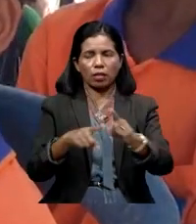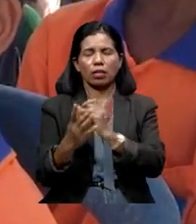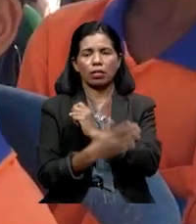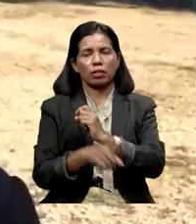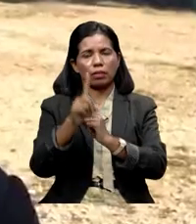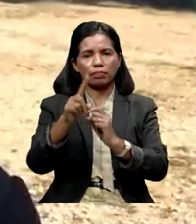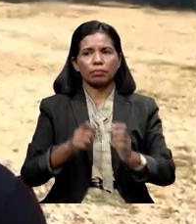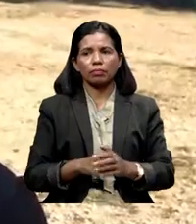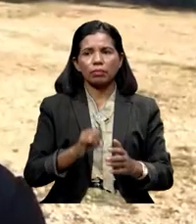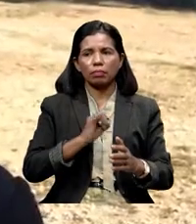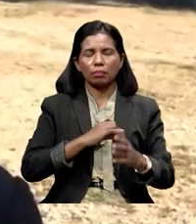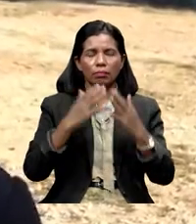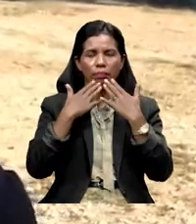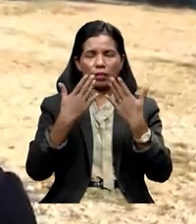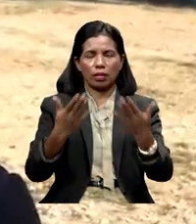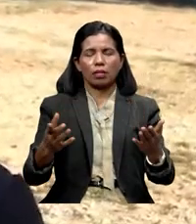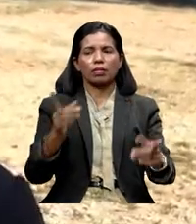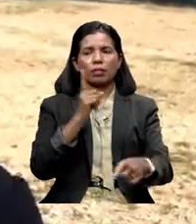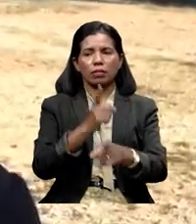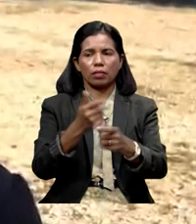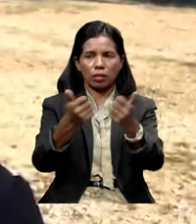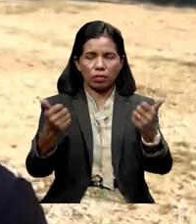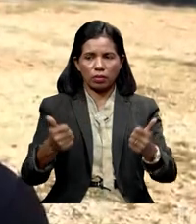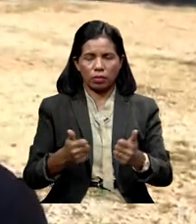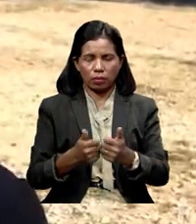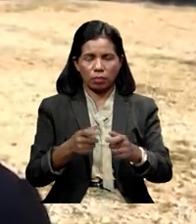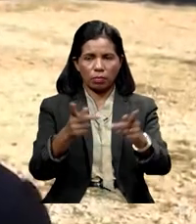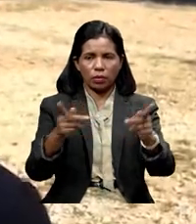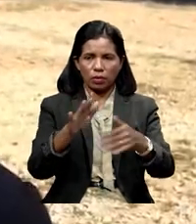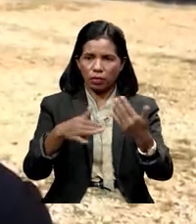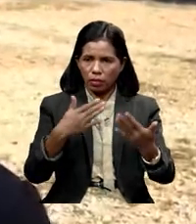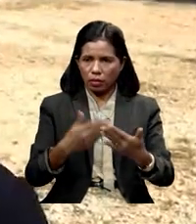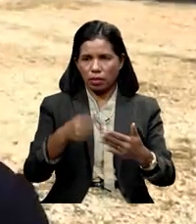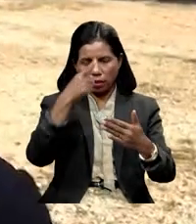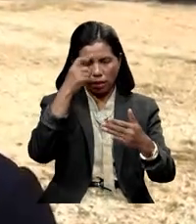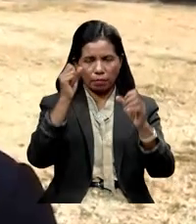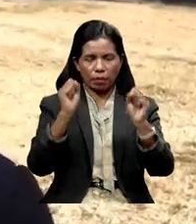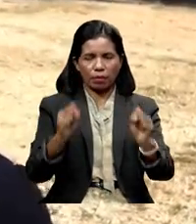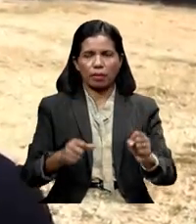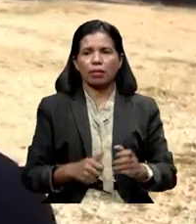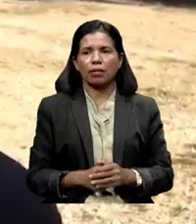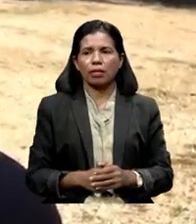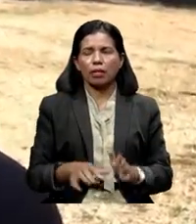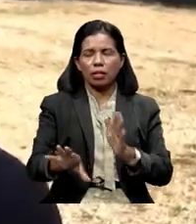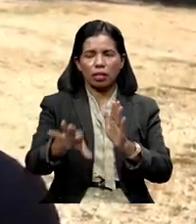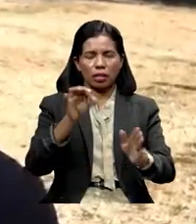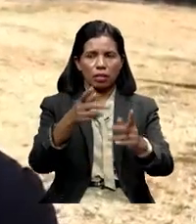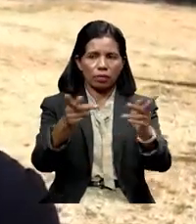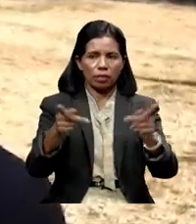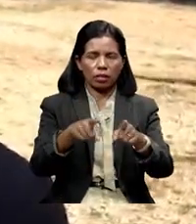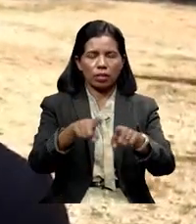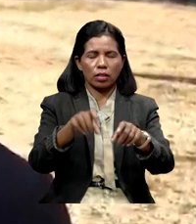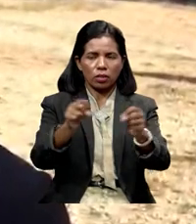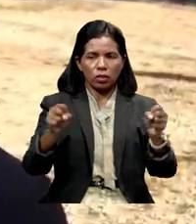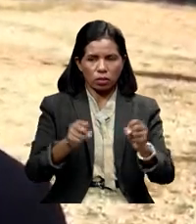ainda. Eu agradeço também a autoridade posto, também pela ilha Fatim, a nessa Suco